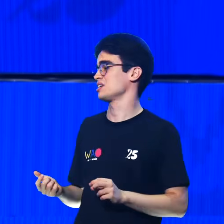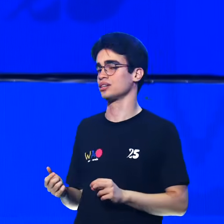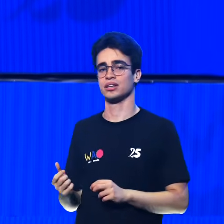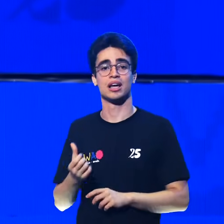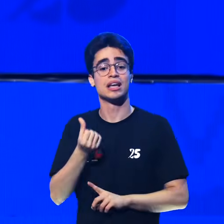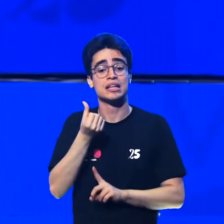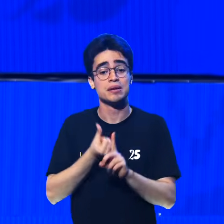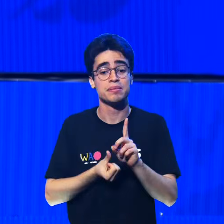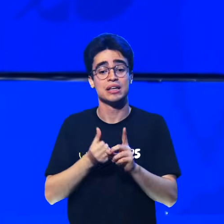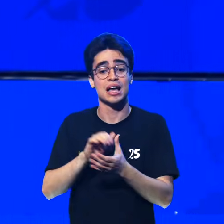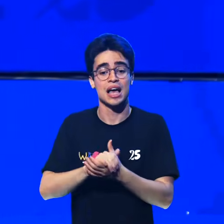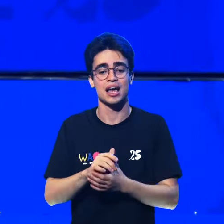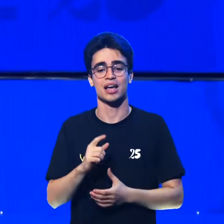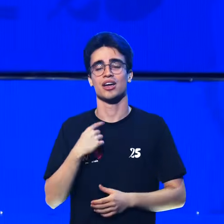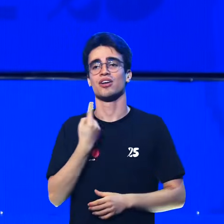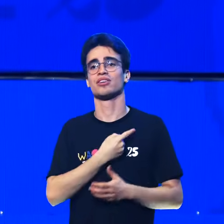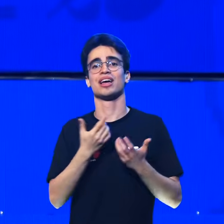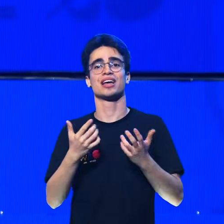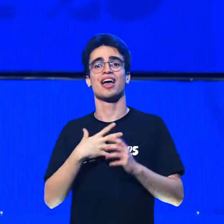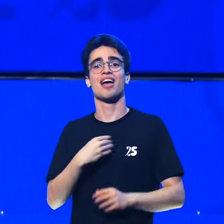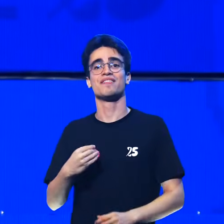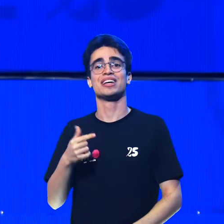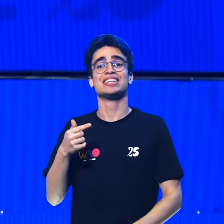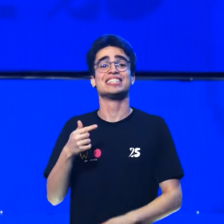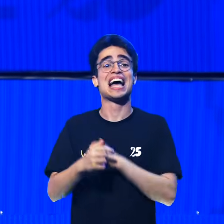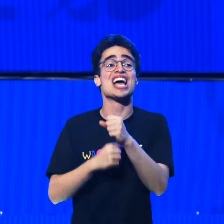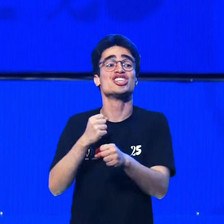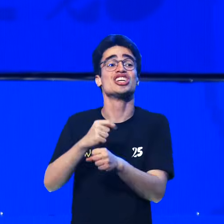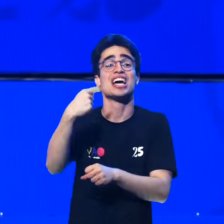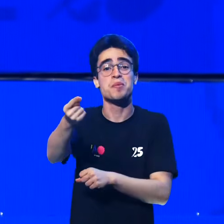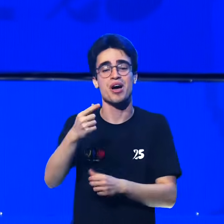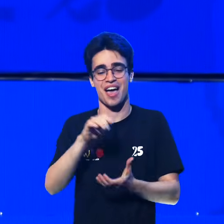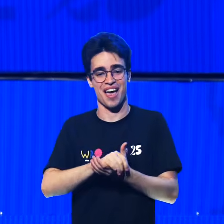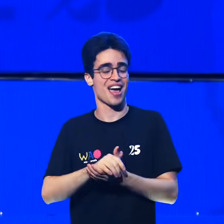casados. A gente queria ter filho 7 anos depois.